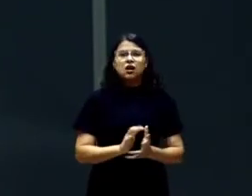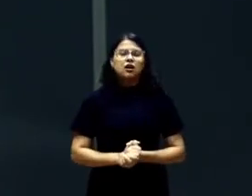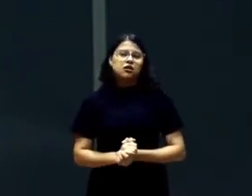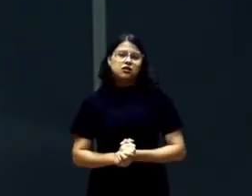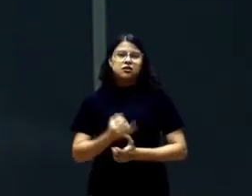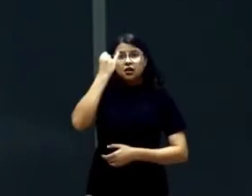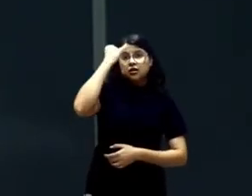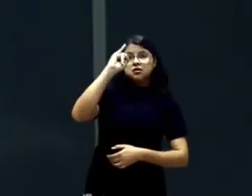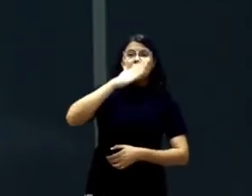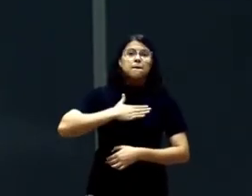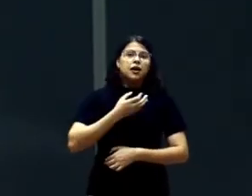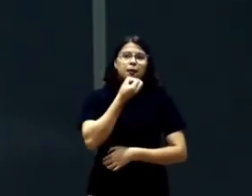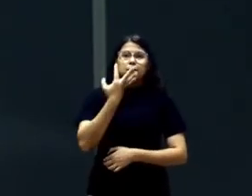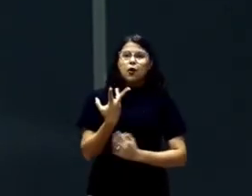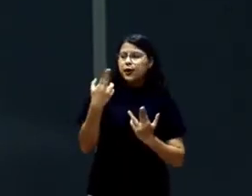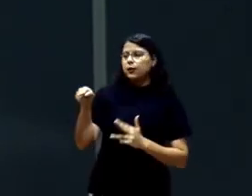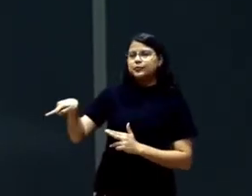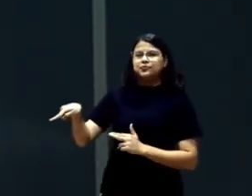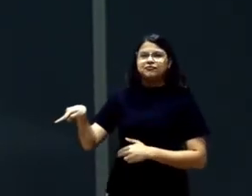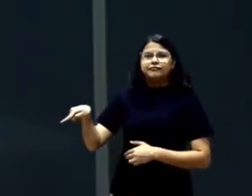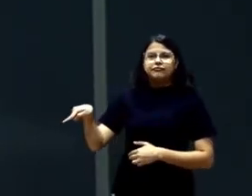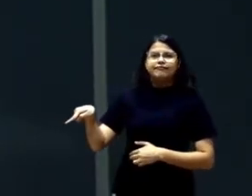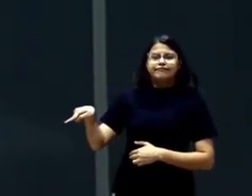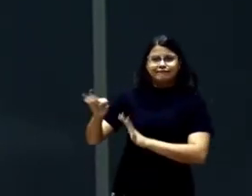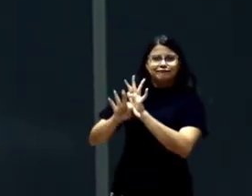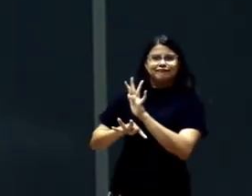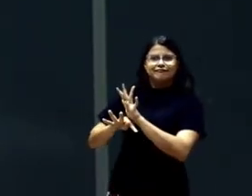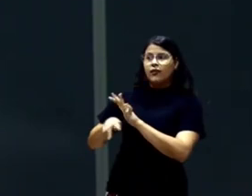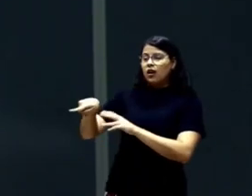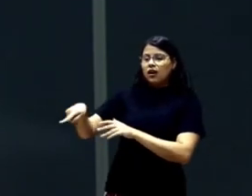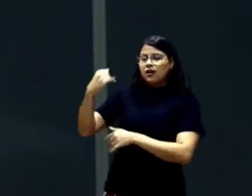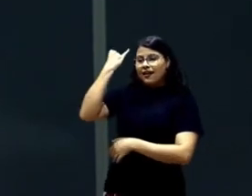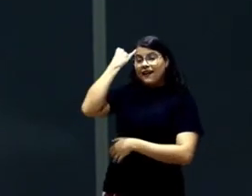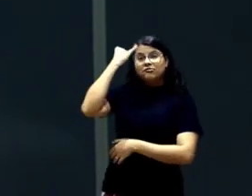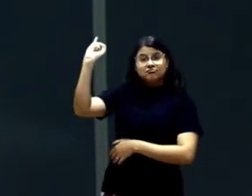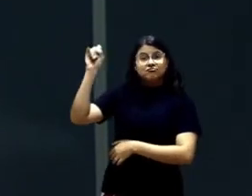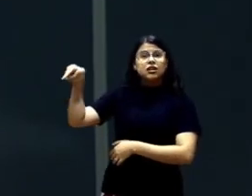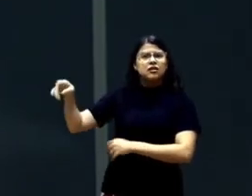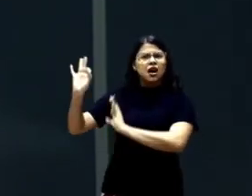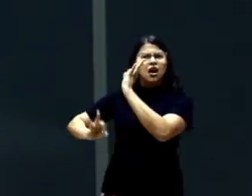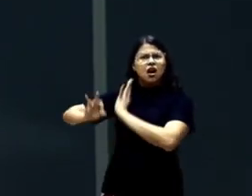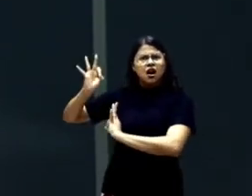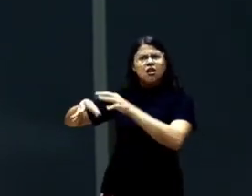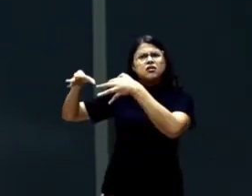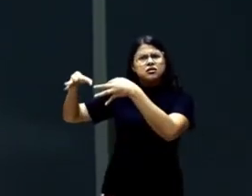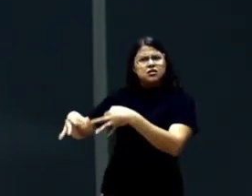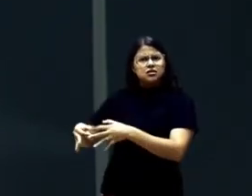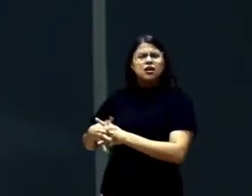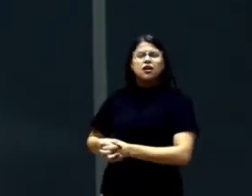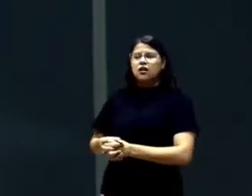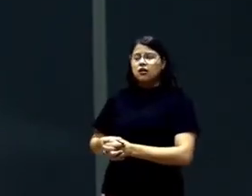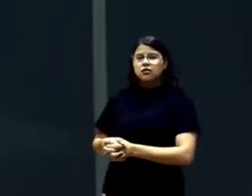E essa era a ideia dele. O plano dele deu certo. A colheita, o que